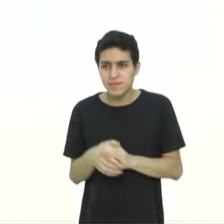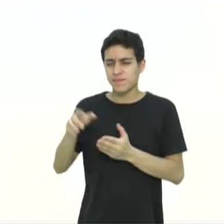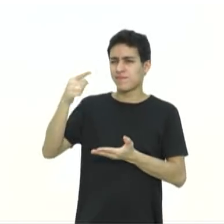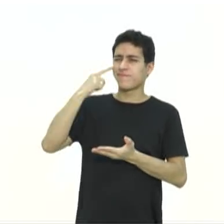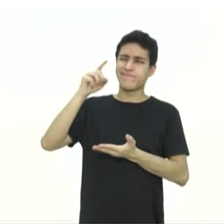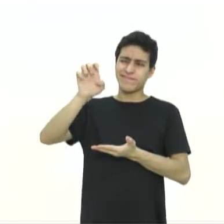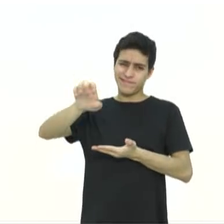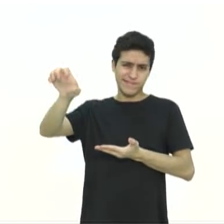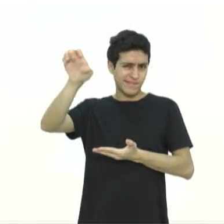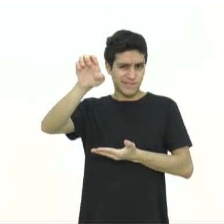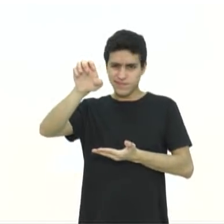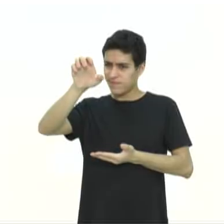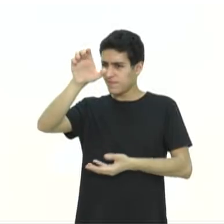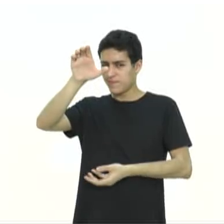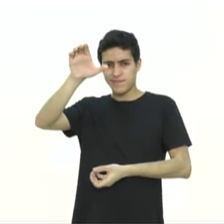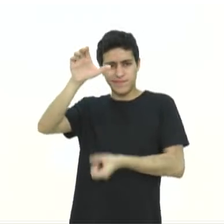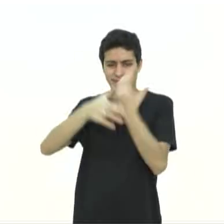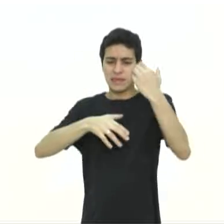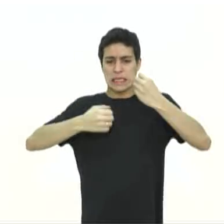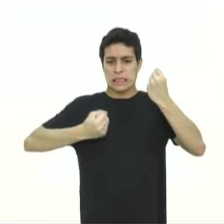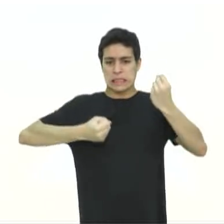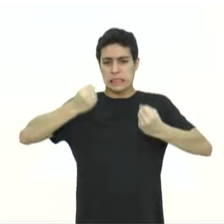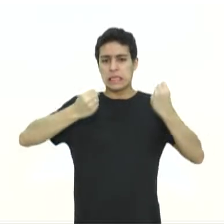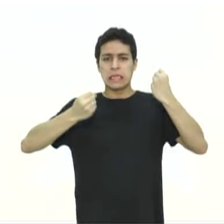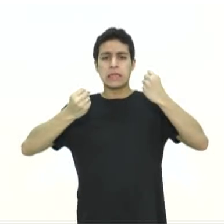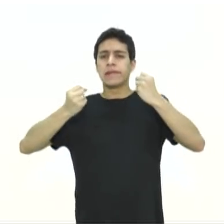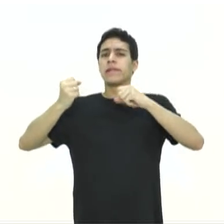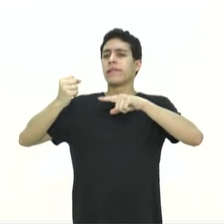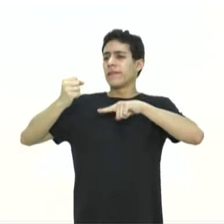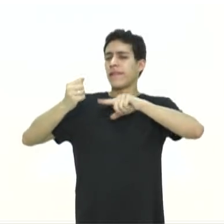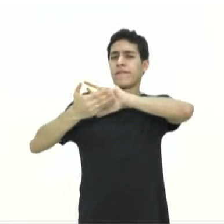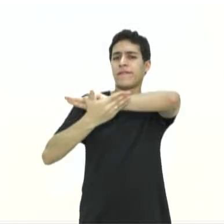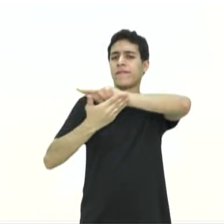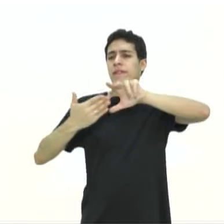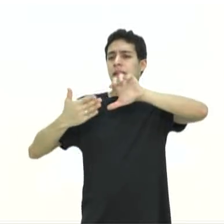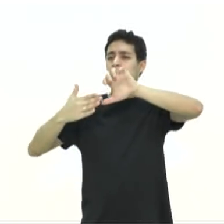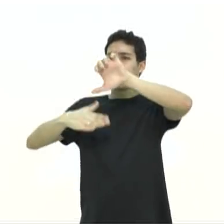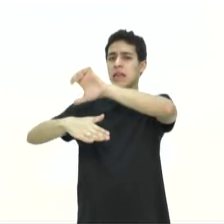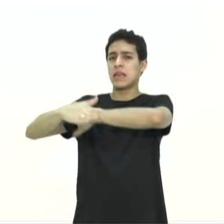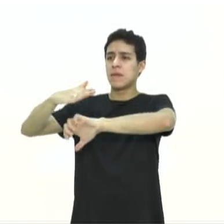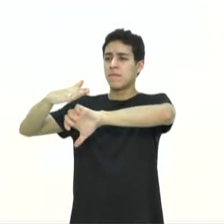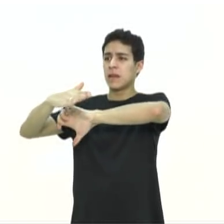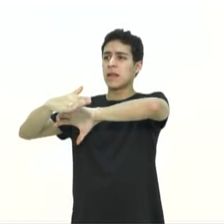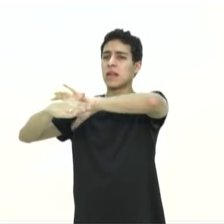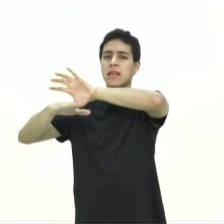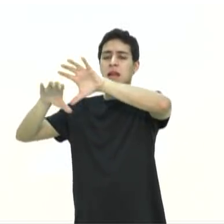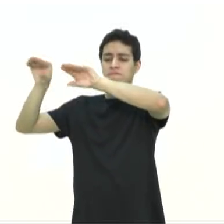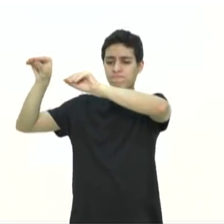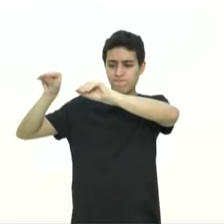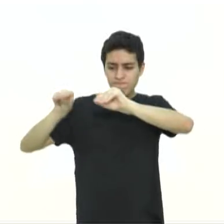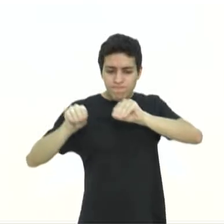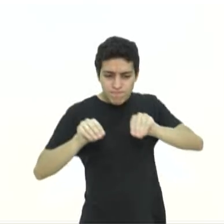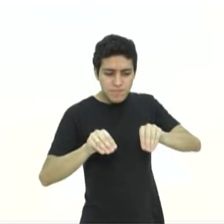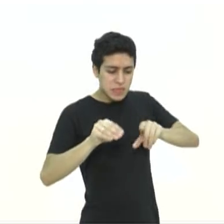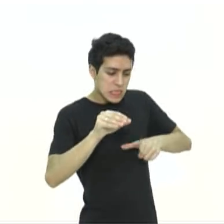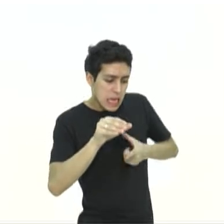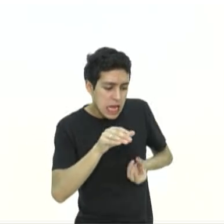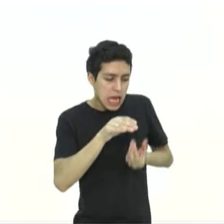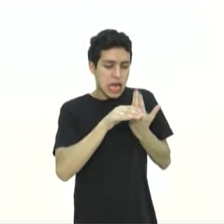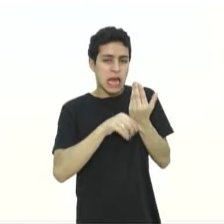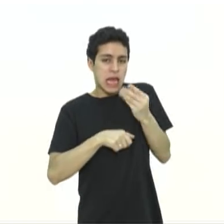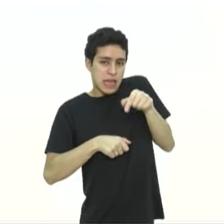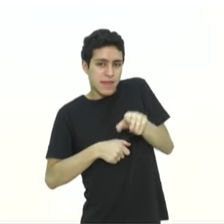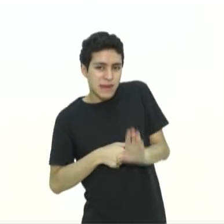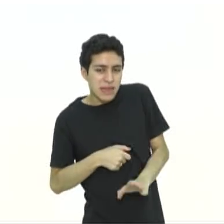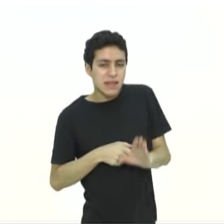As multinacionais estão espalhadas aí no Brasil, nós temos a Audi, a Renault, a Fiat, são todas empresas